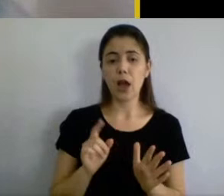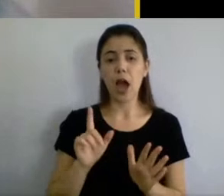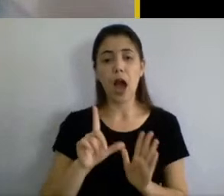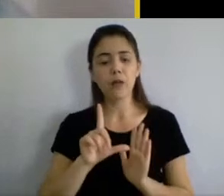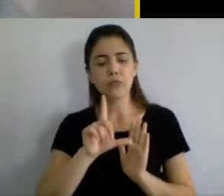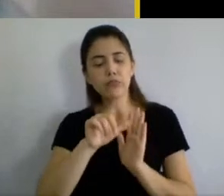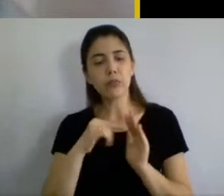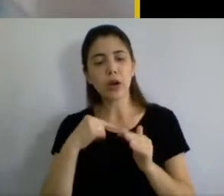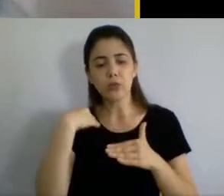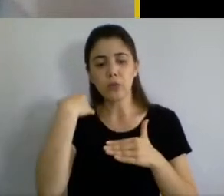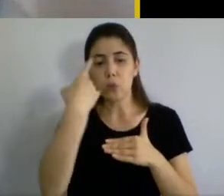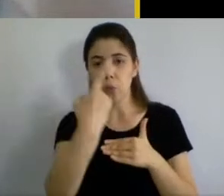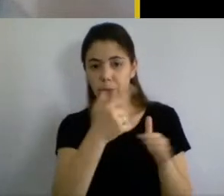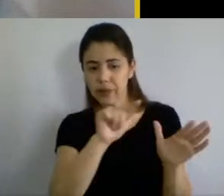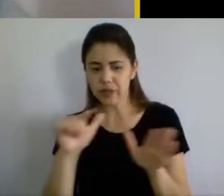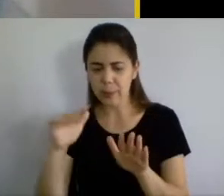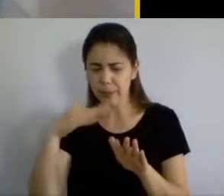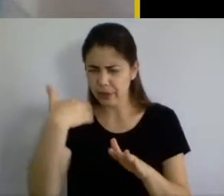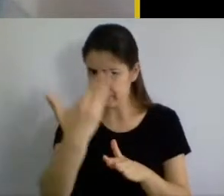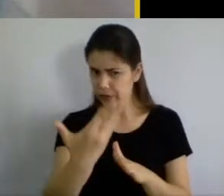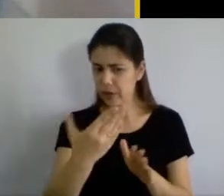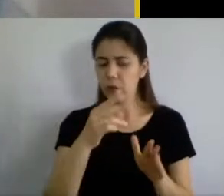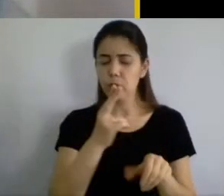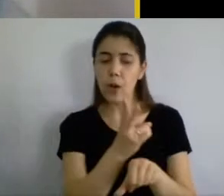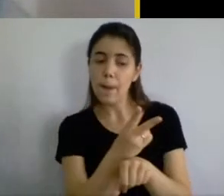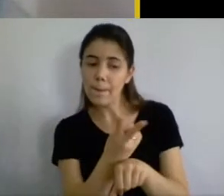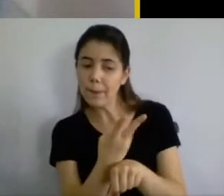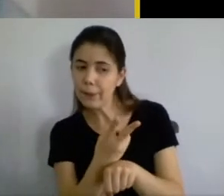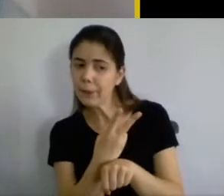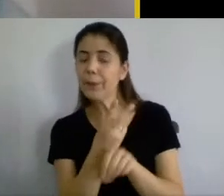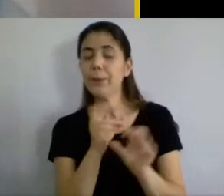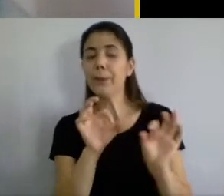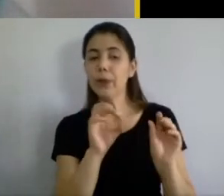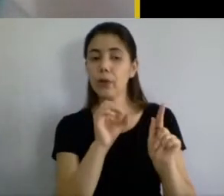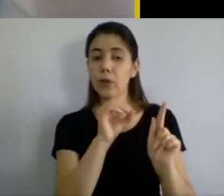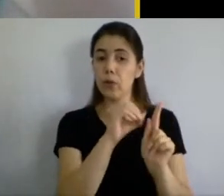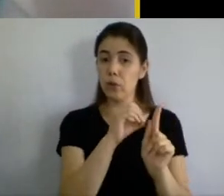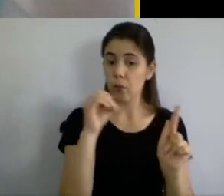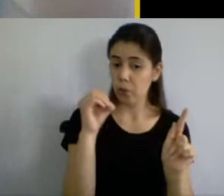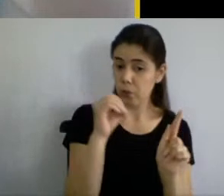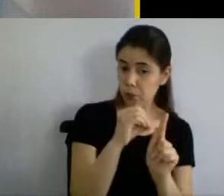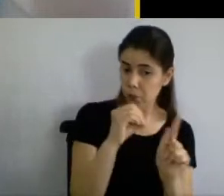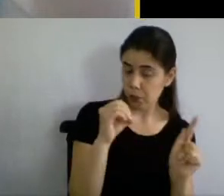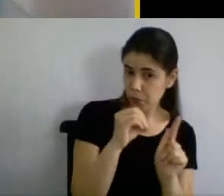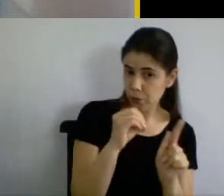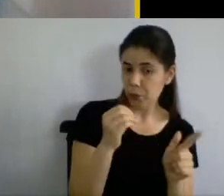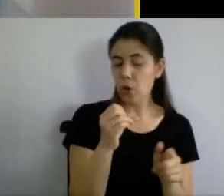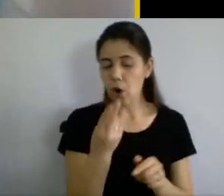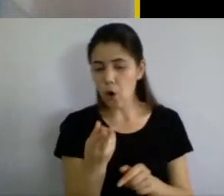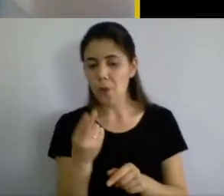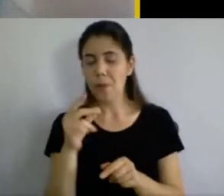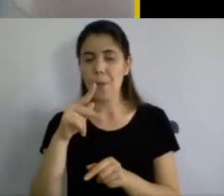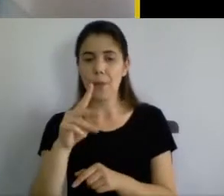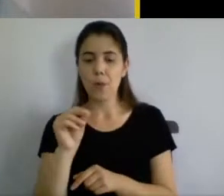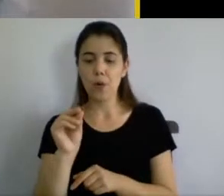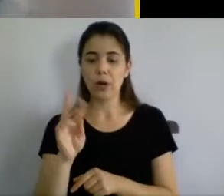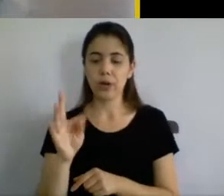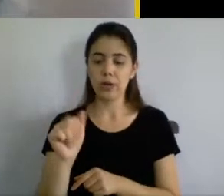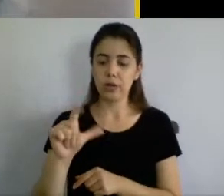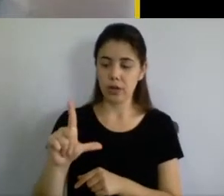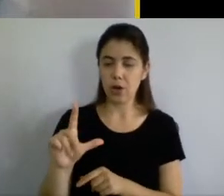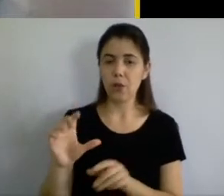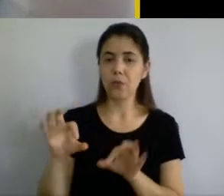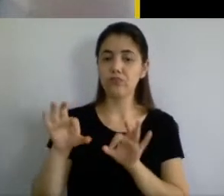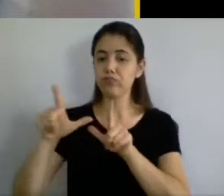mais ou menos, né, de 7 a 10 dias, esse certificado está disponível no portal de certificados da UFSM. Basta você